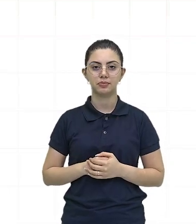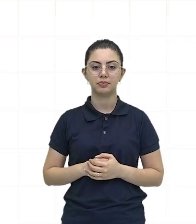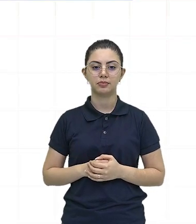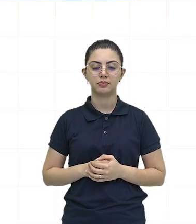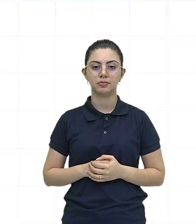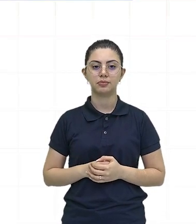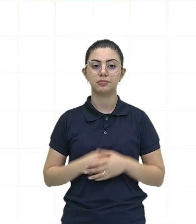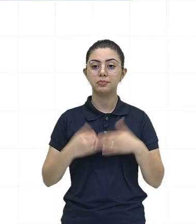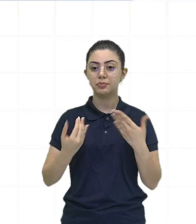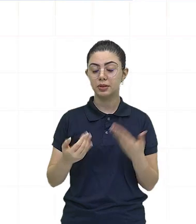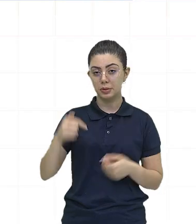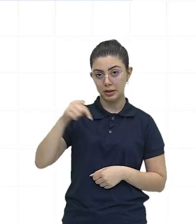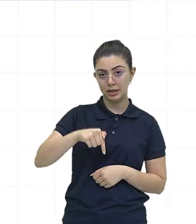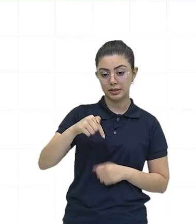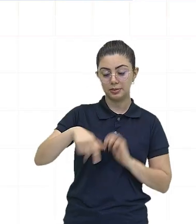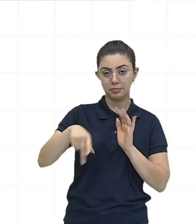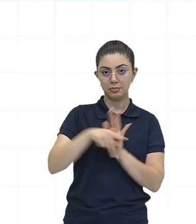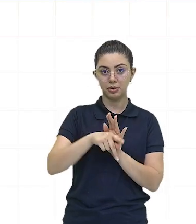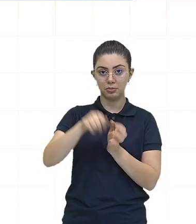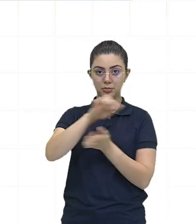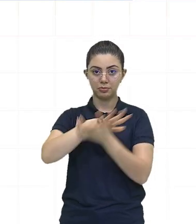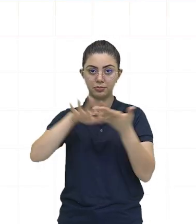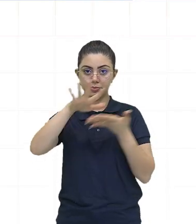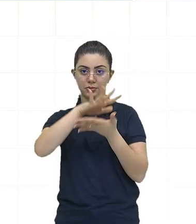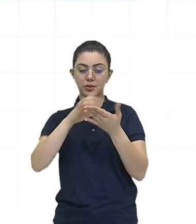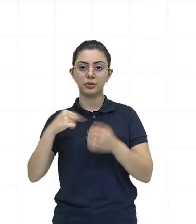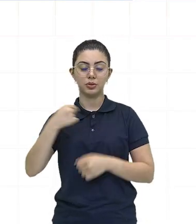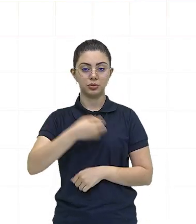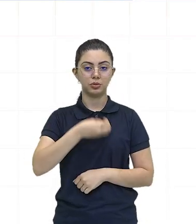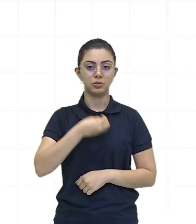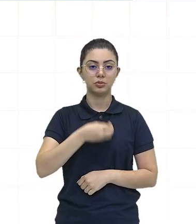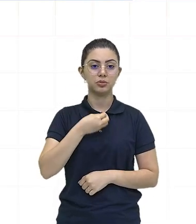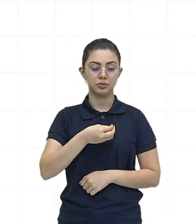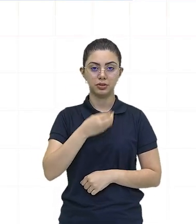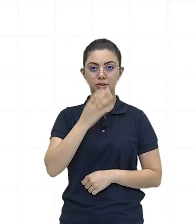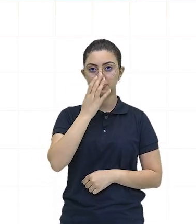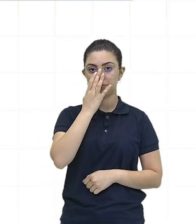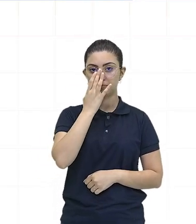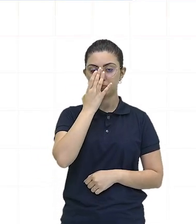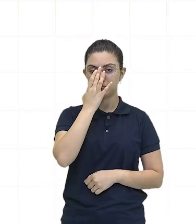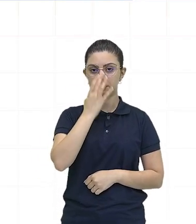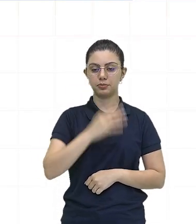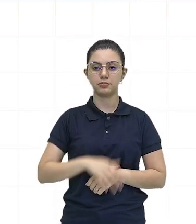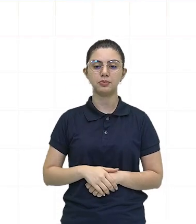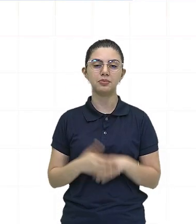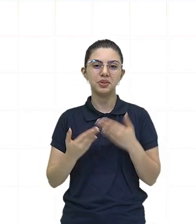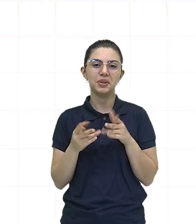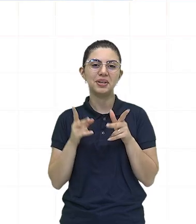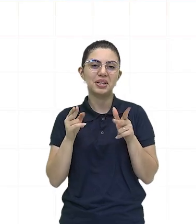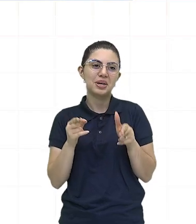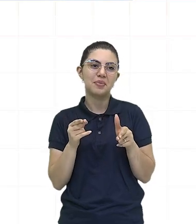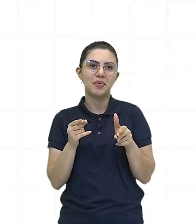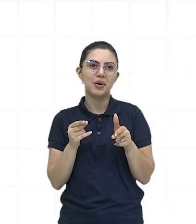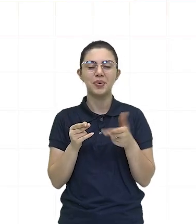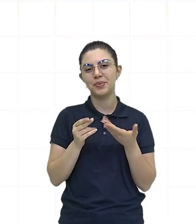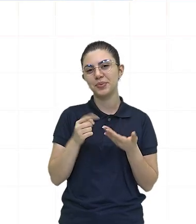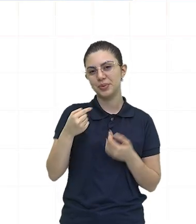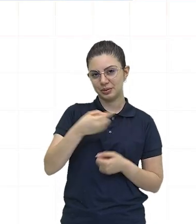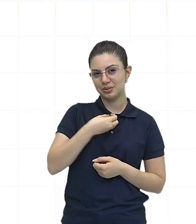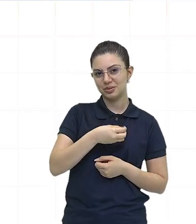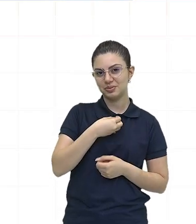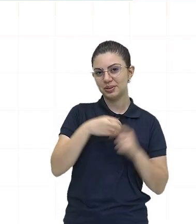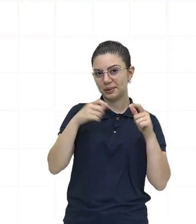nossa Via Láctea, que é a galáxia que nós vivemos, né, que é como se fosse o nosso endereço